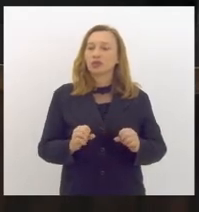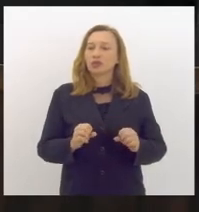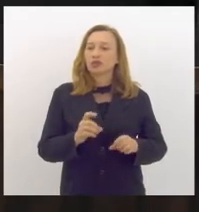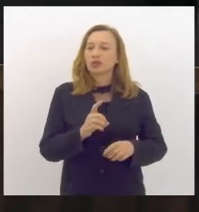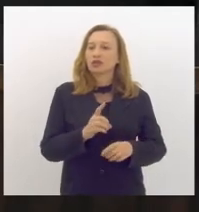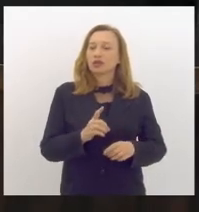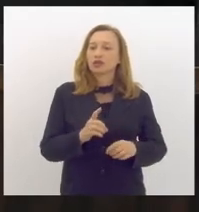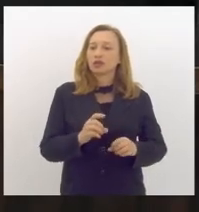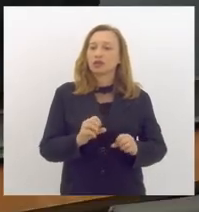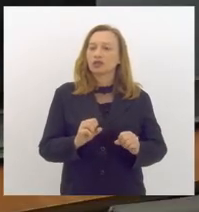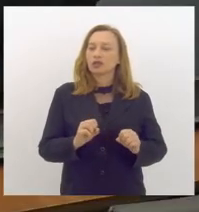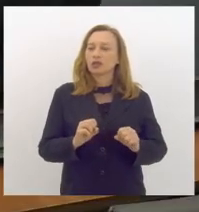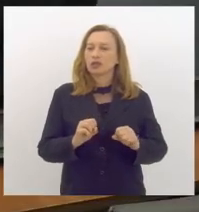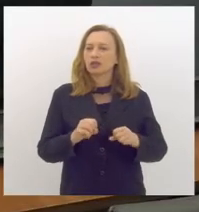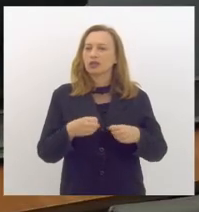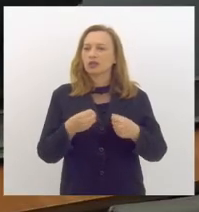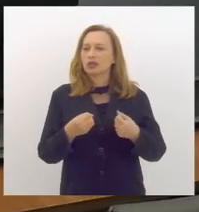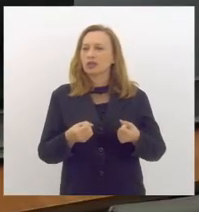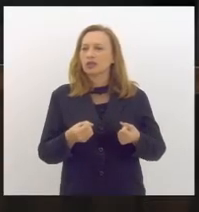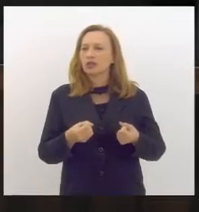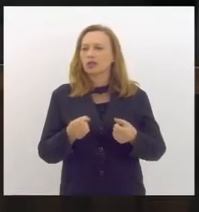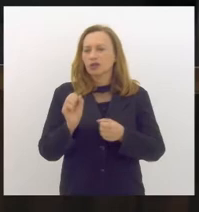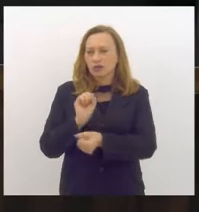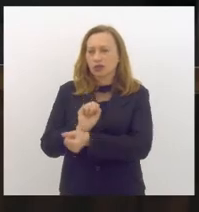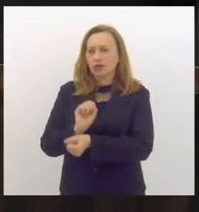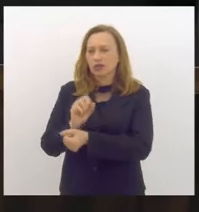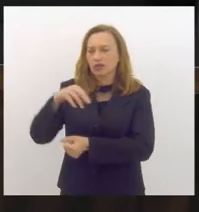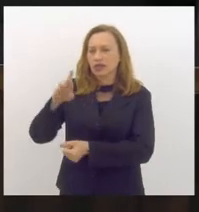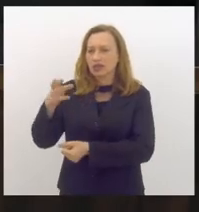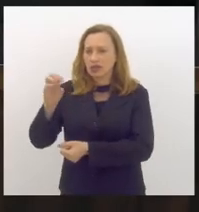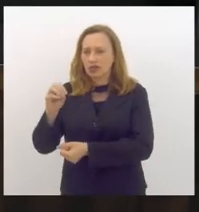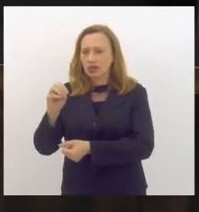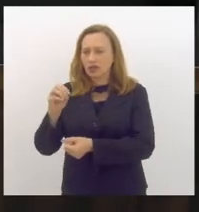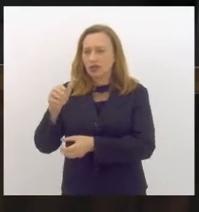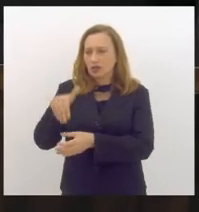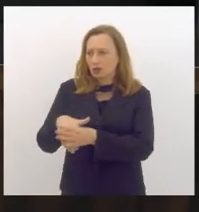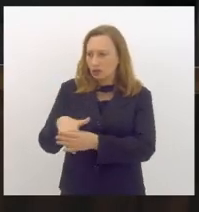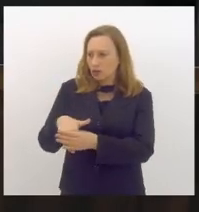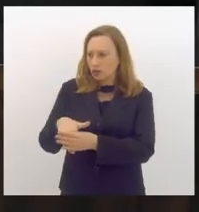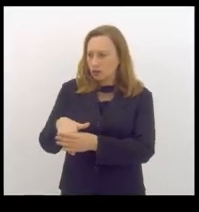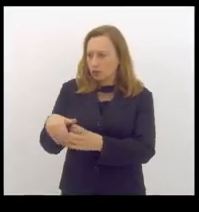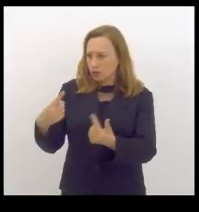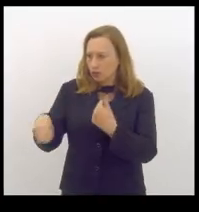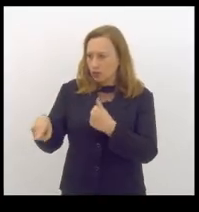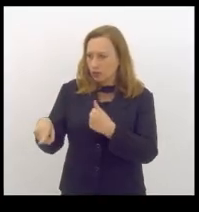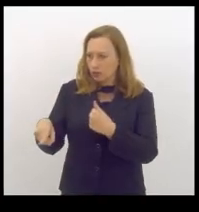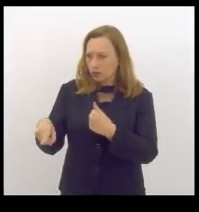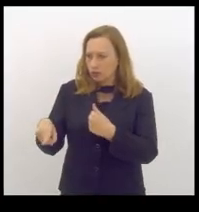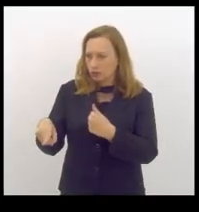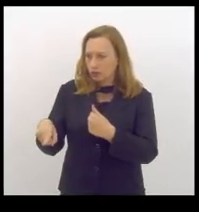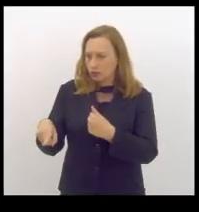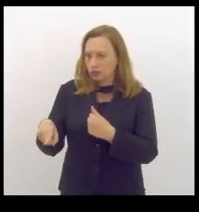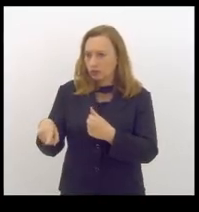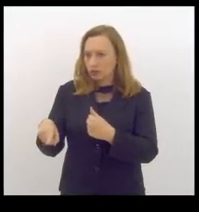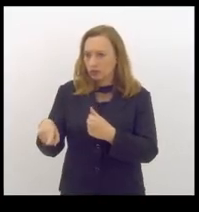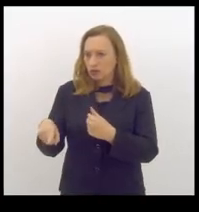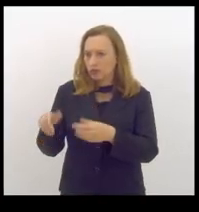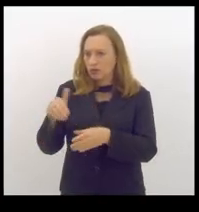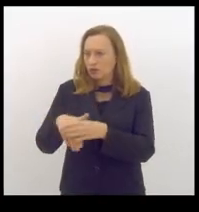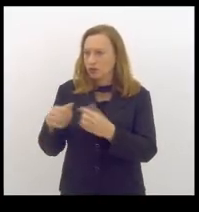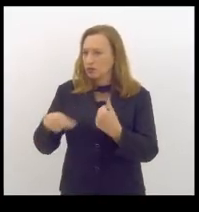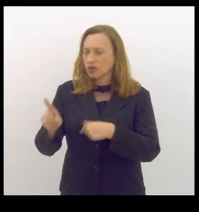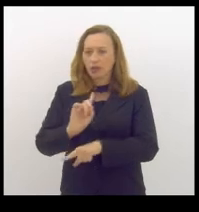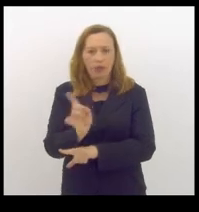Consumidor. Senhor presidente. Já, Marcelão. É voto divergente, não? Voto divergente,